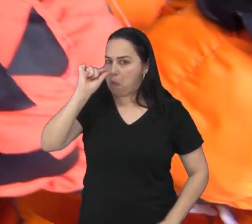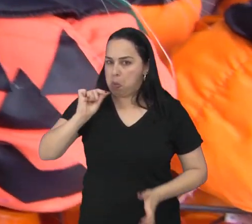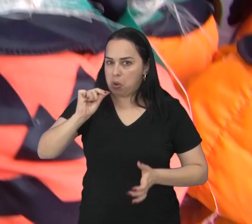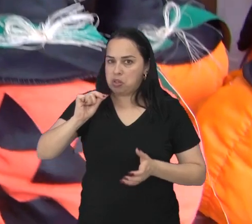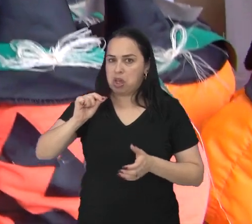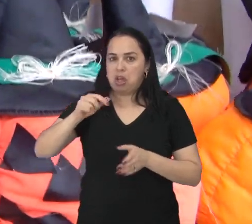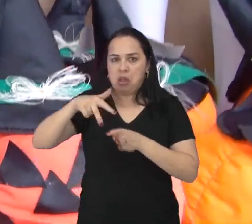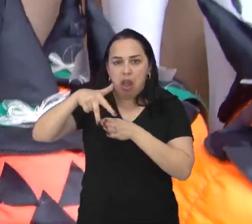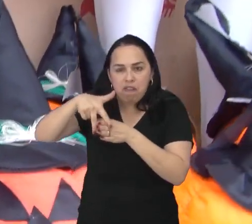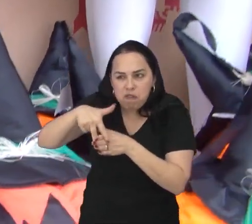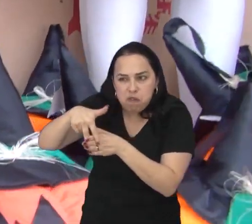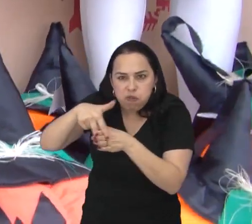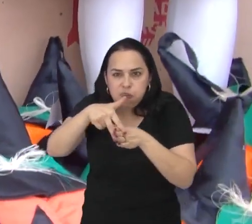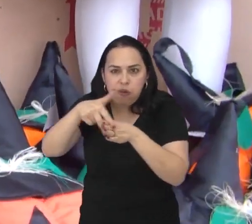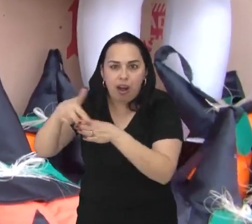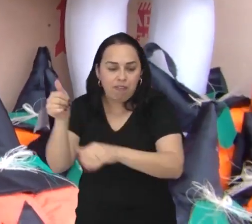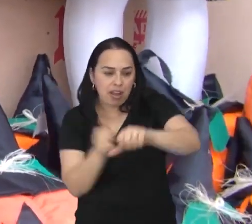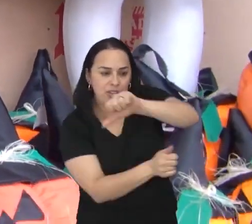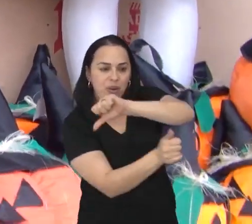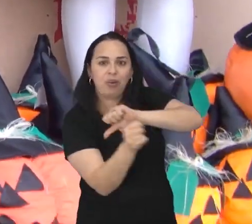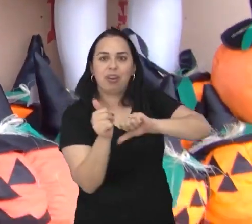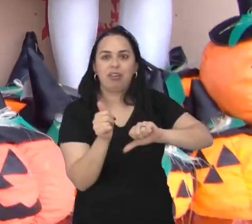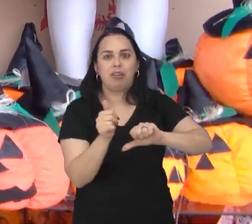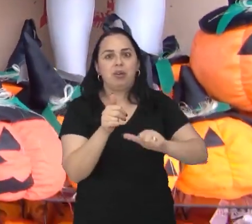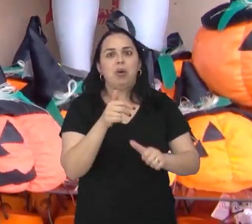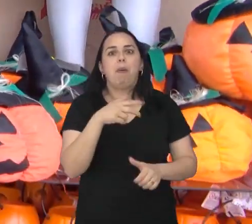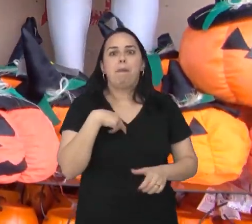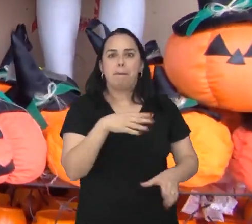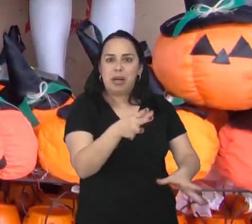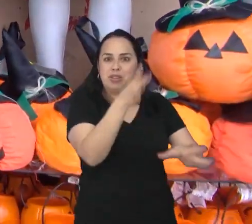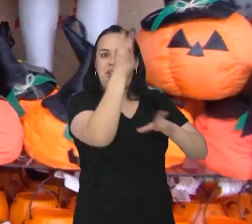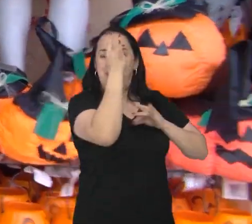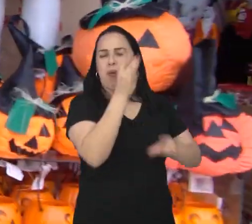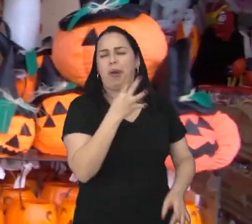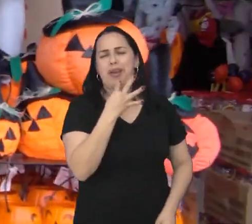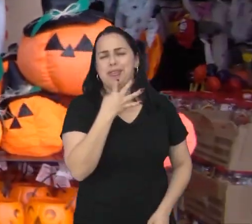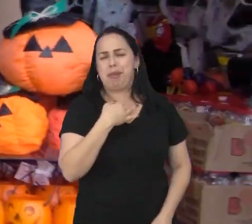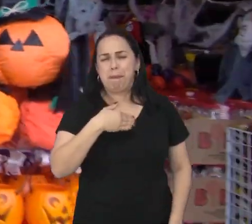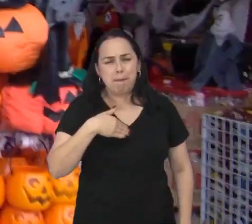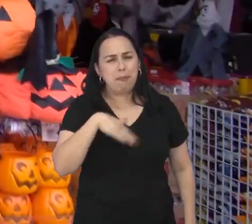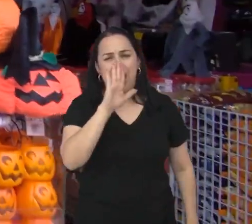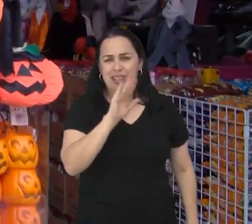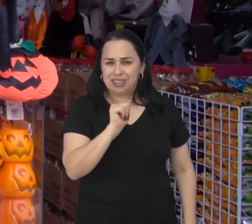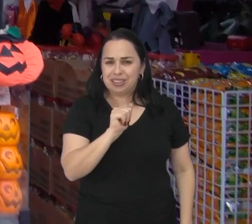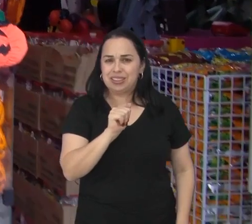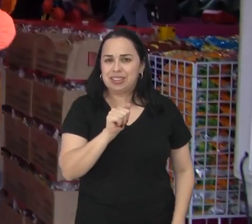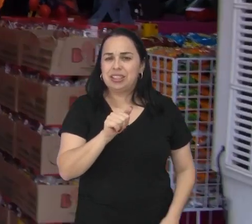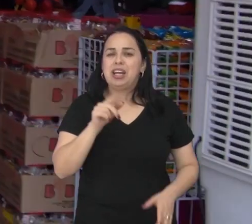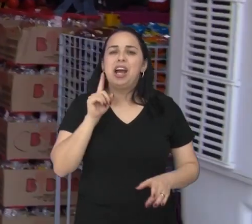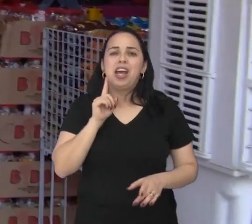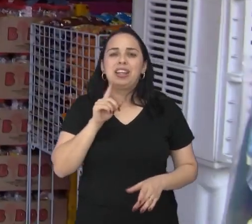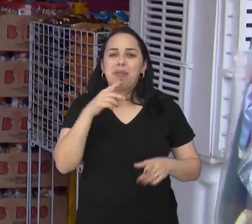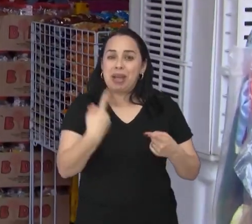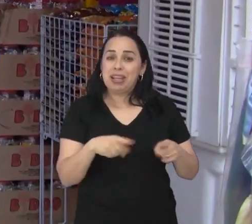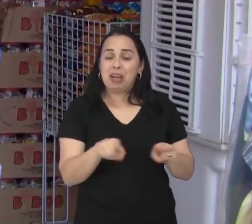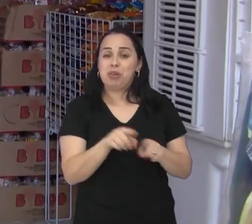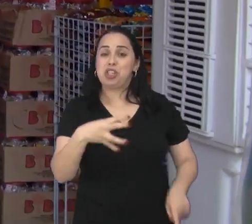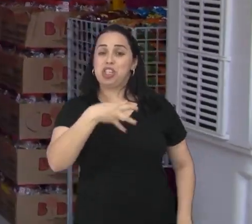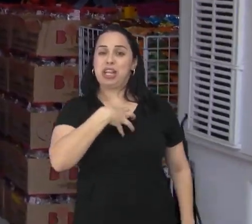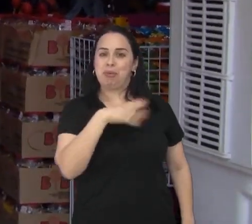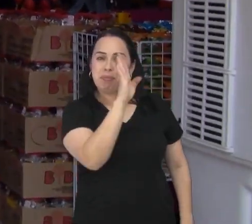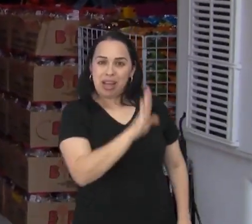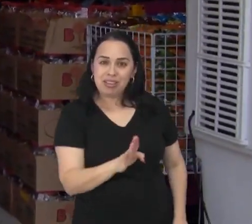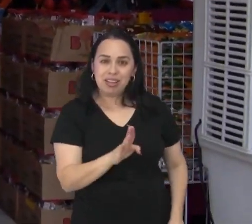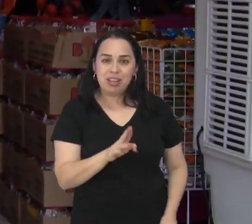A bruxa e a vassoura vão dar lugar a um personagem que a gente conhece bem. É porque o dia 31 de outubro também é cheio